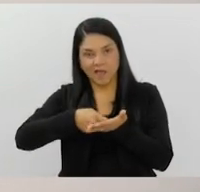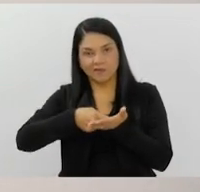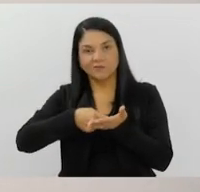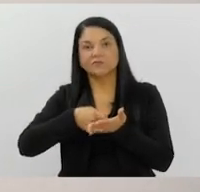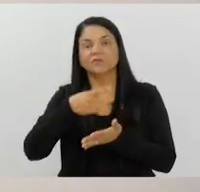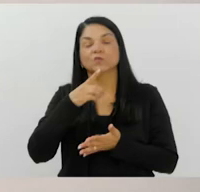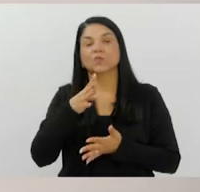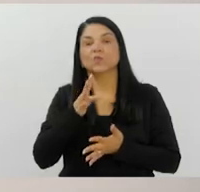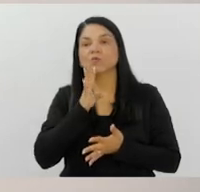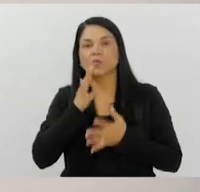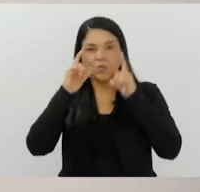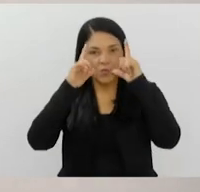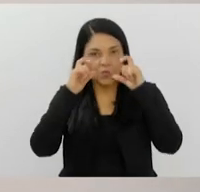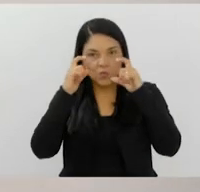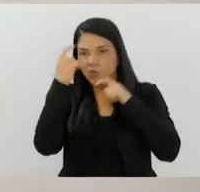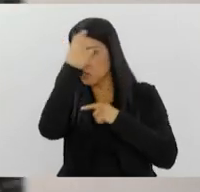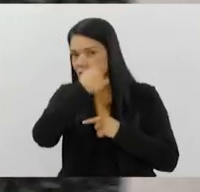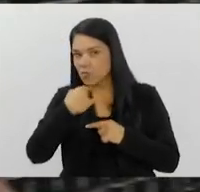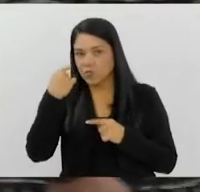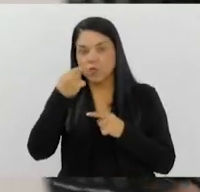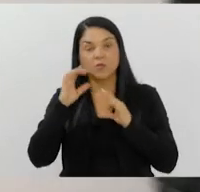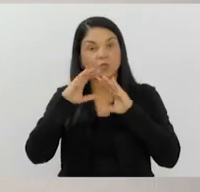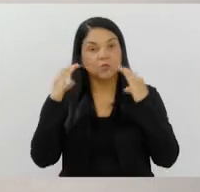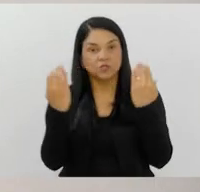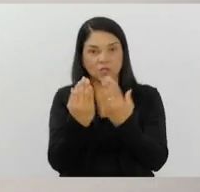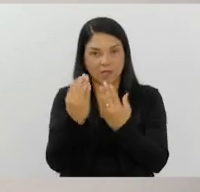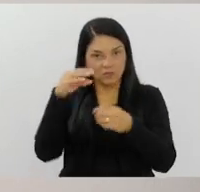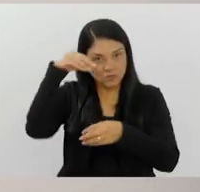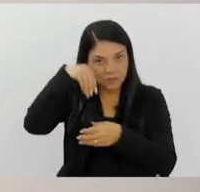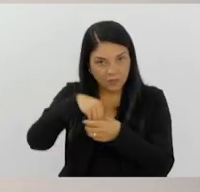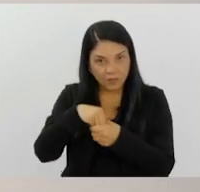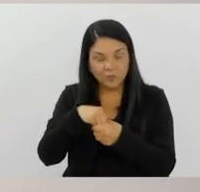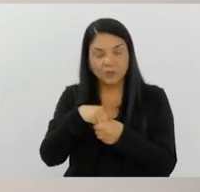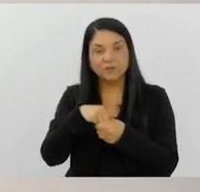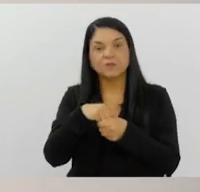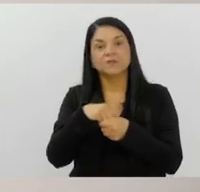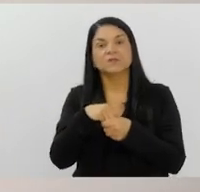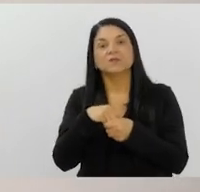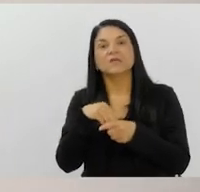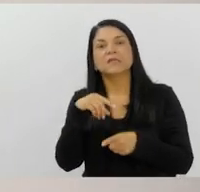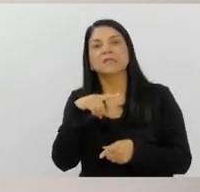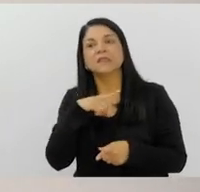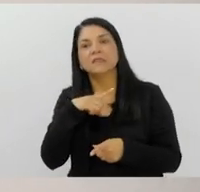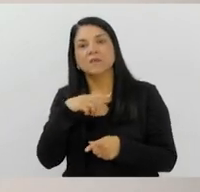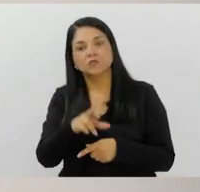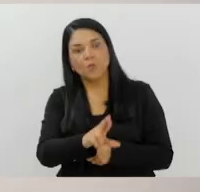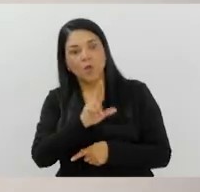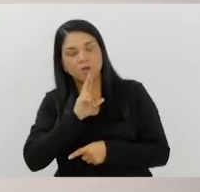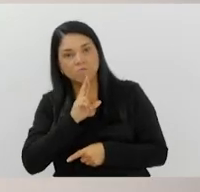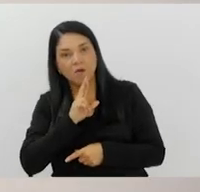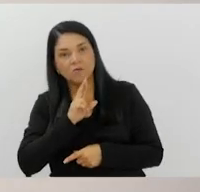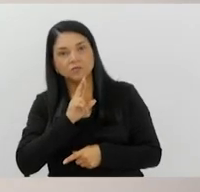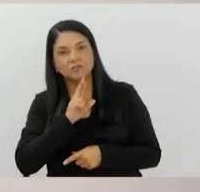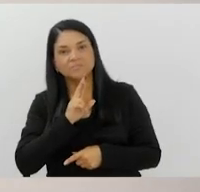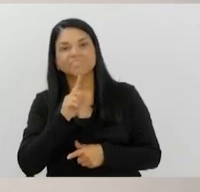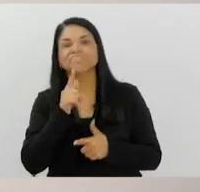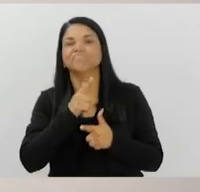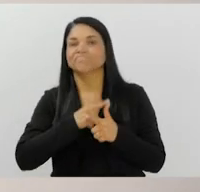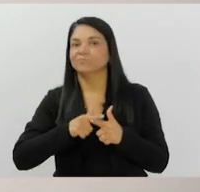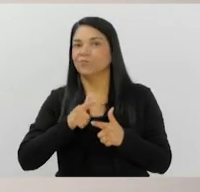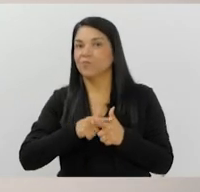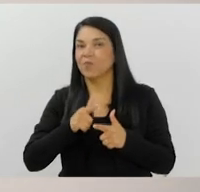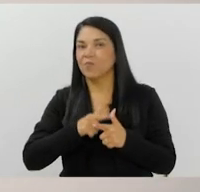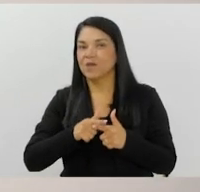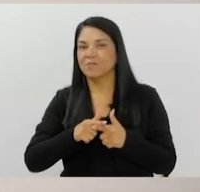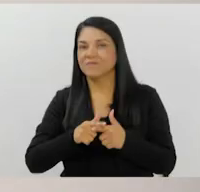do reconhecimento facial nos estádios e o que temos é um é é uma grande um grande problema